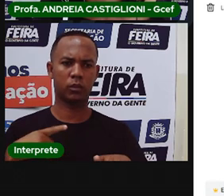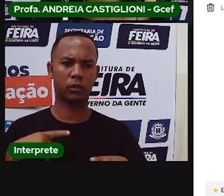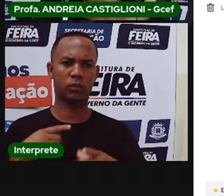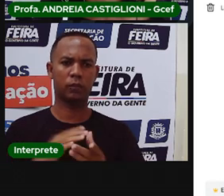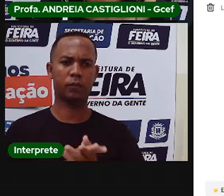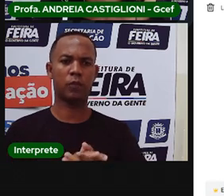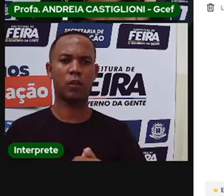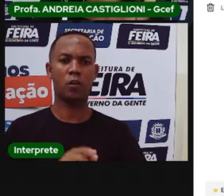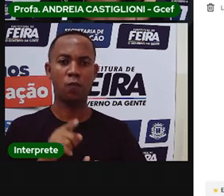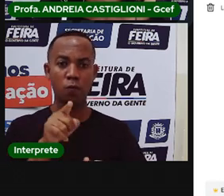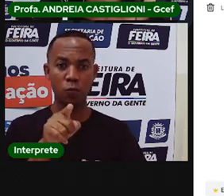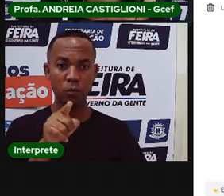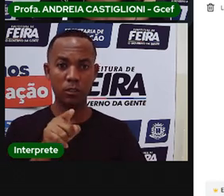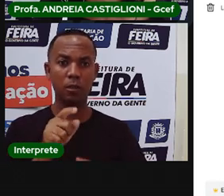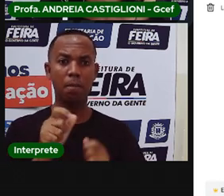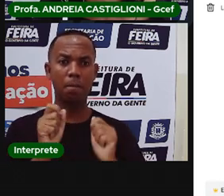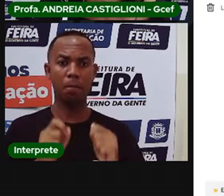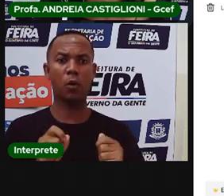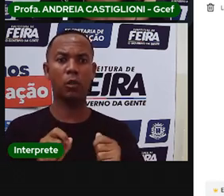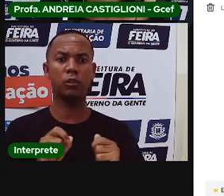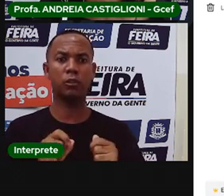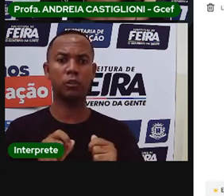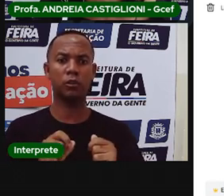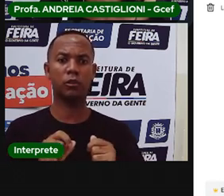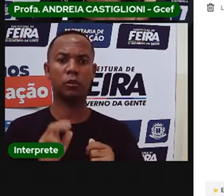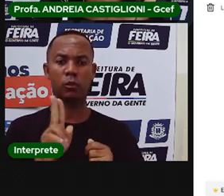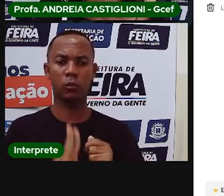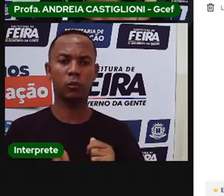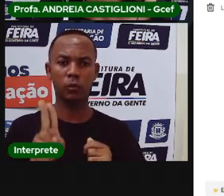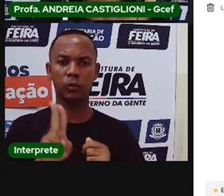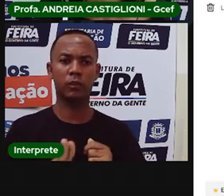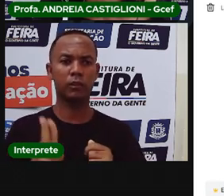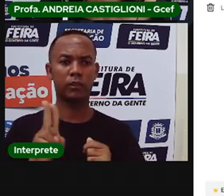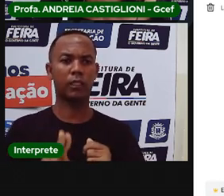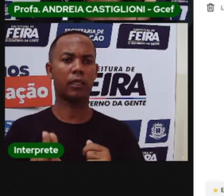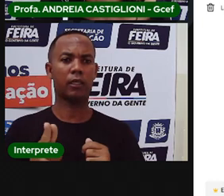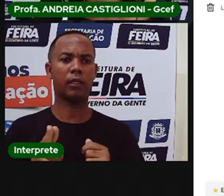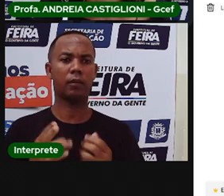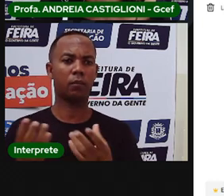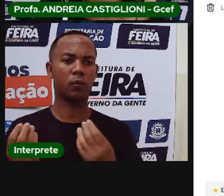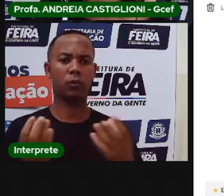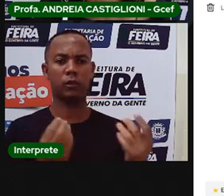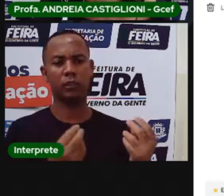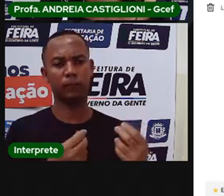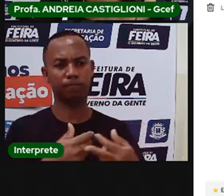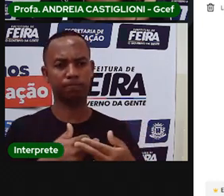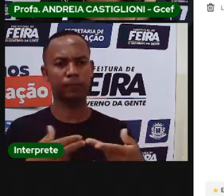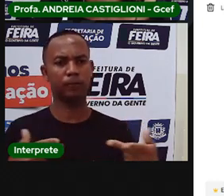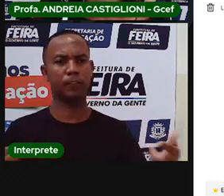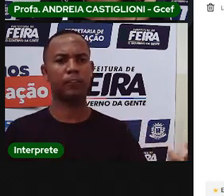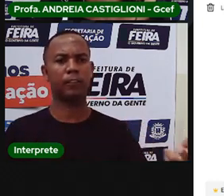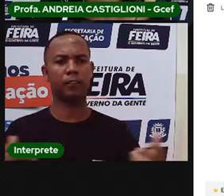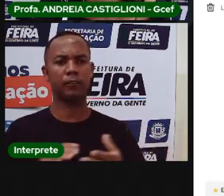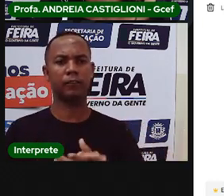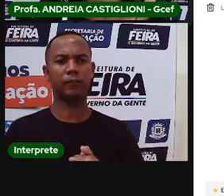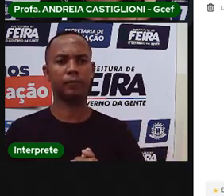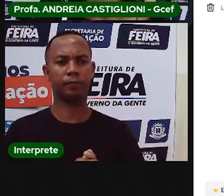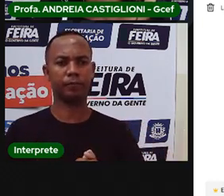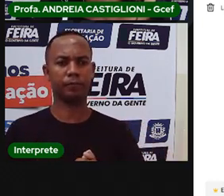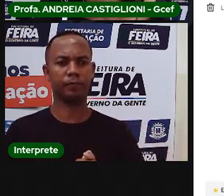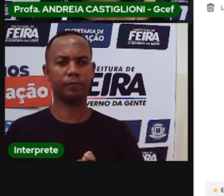Então, vocês podem utilizar essa veia criativa e colocar como vocês quiserem. Podem, inclusive,